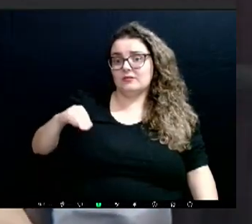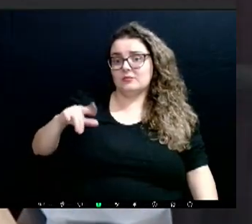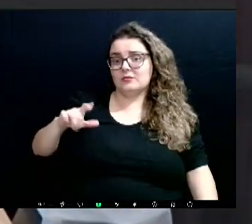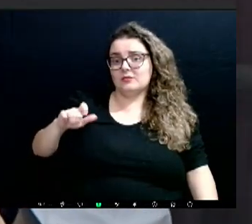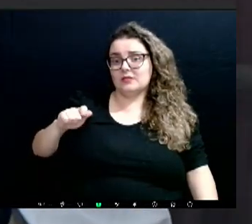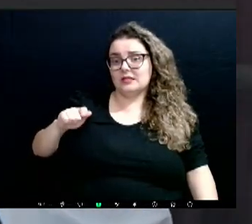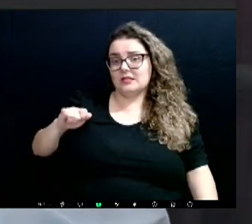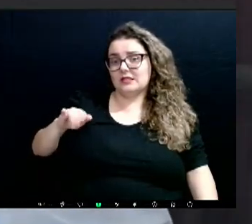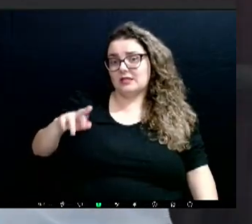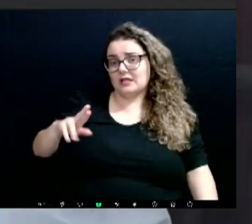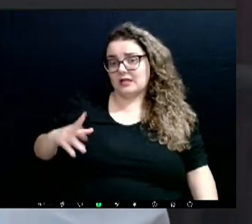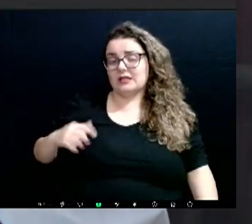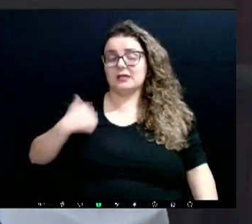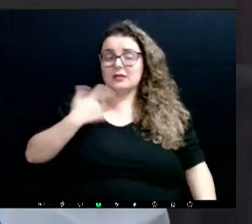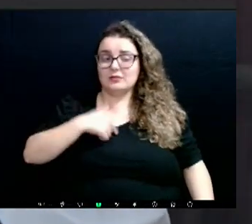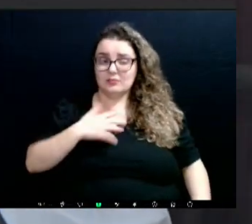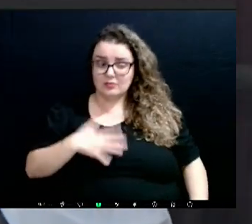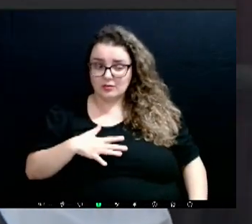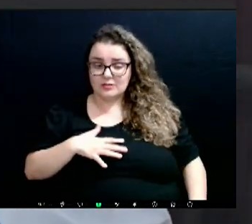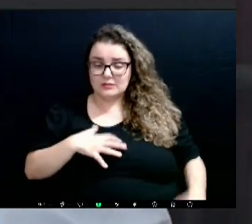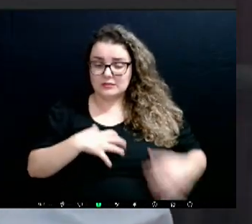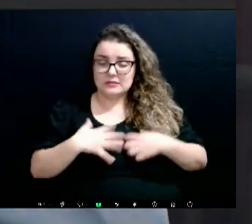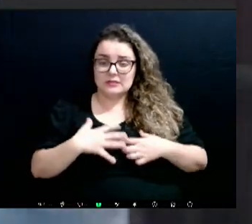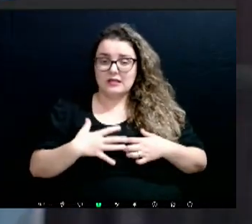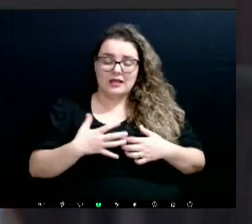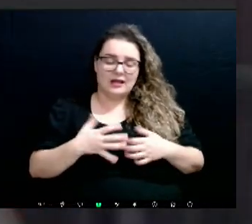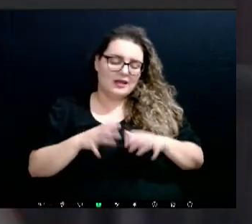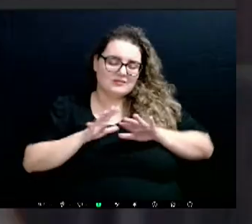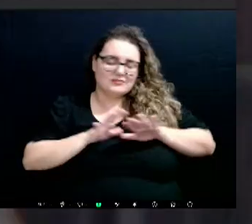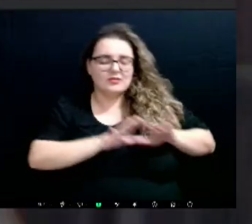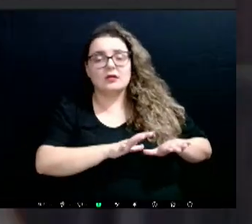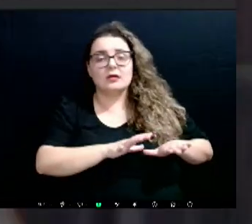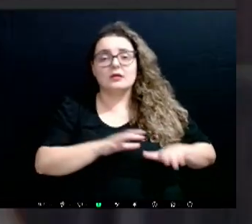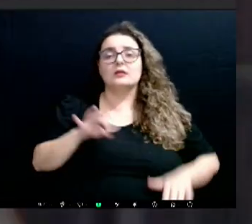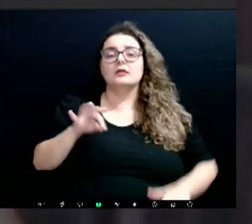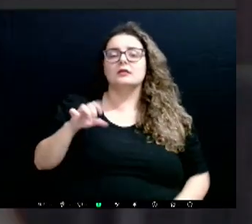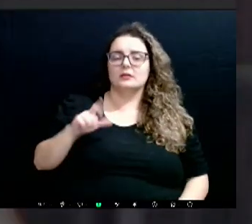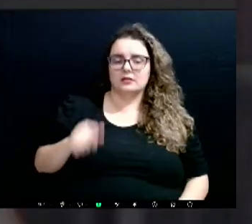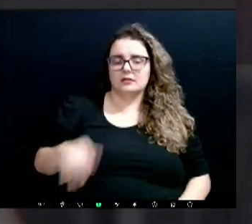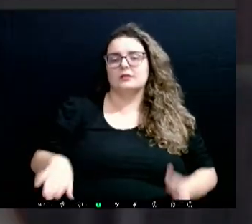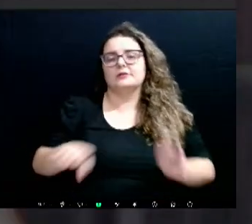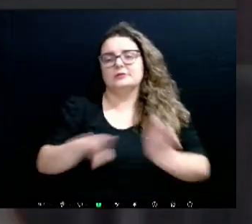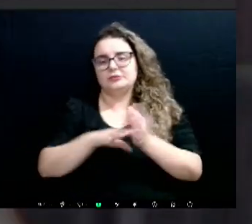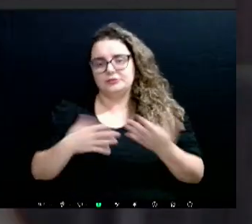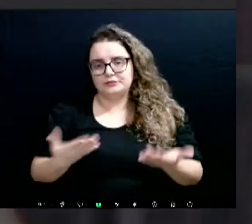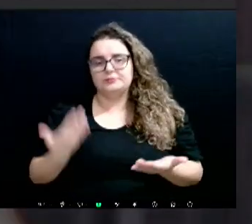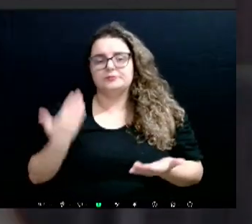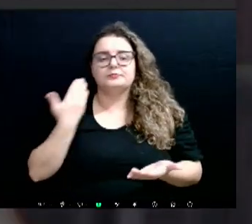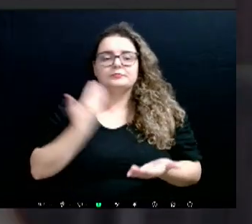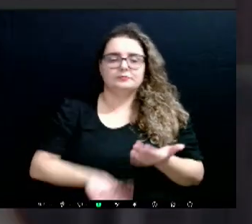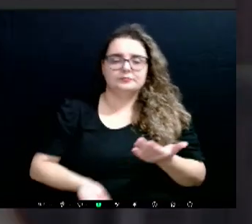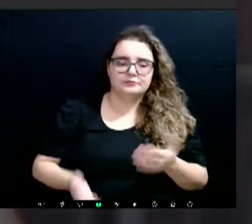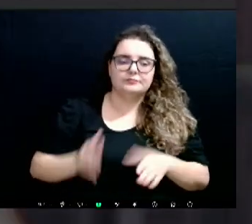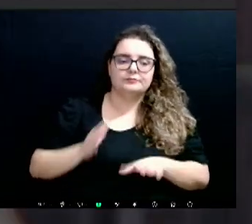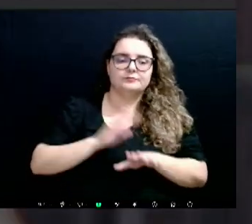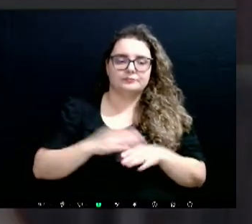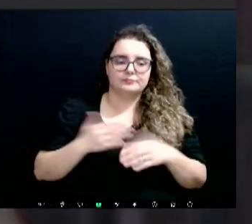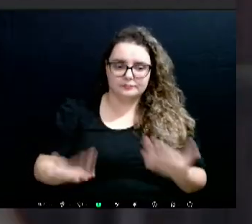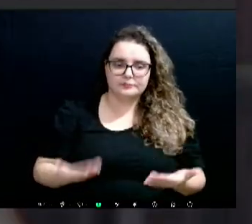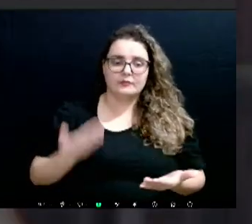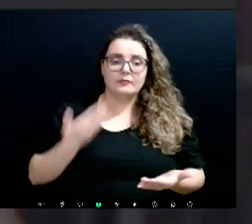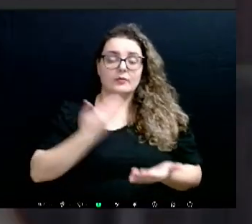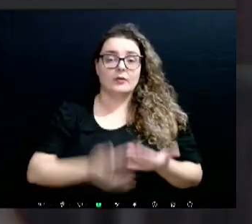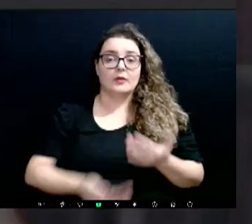não quero acessar. E aí a tela vem justamente, ela perde aquela questão funcional, ela perde aquela questão